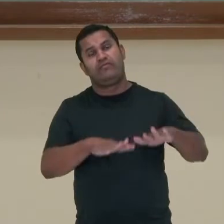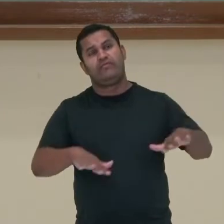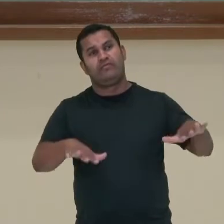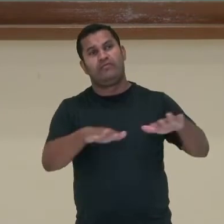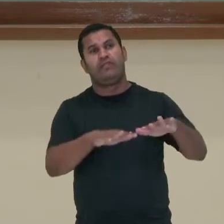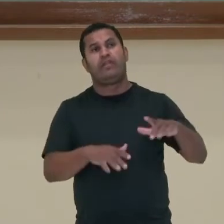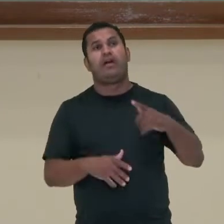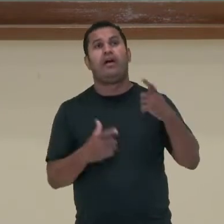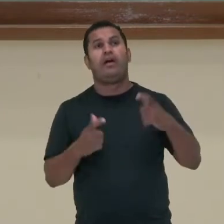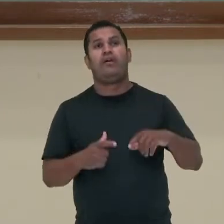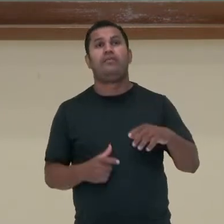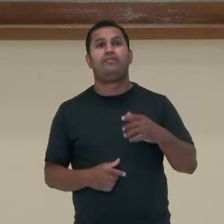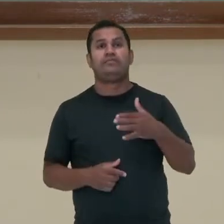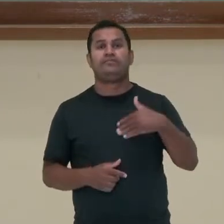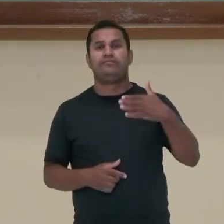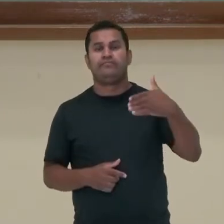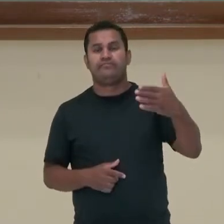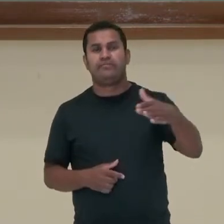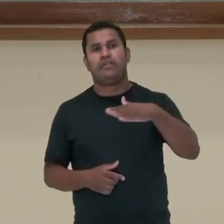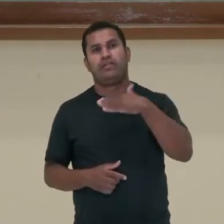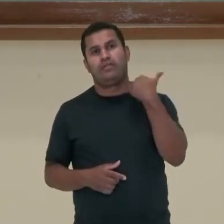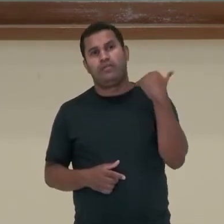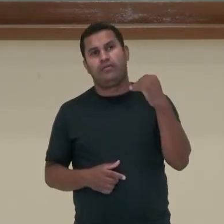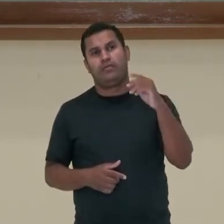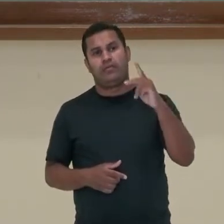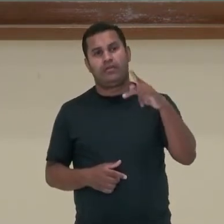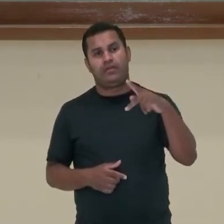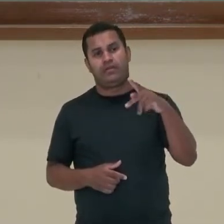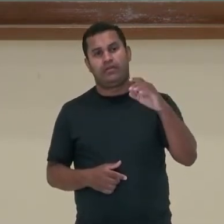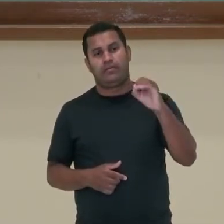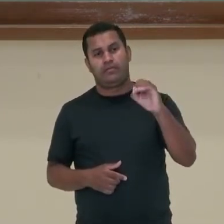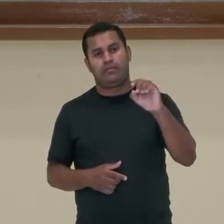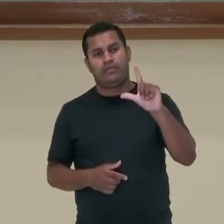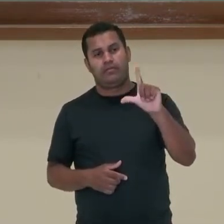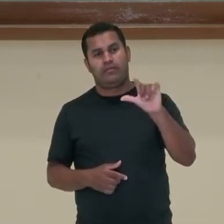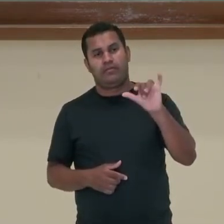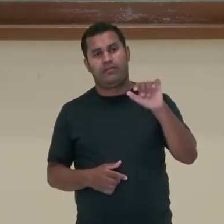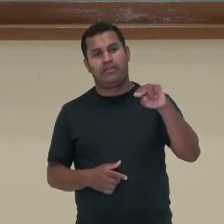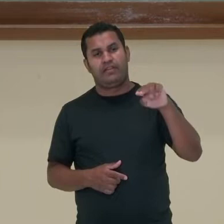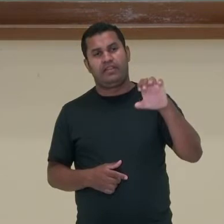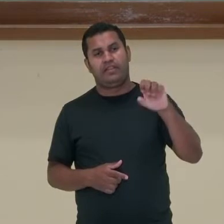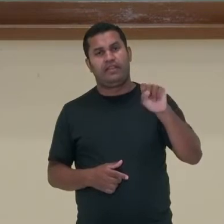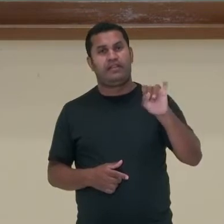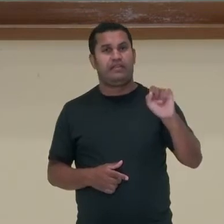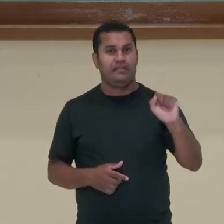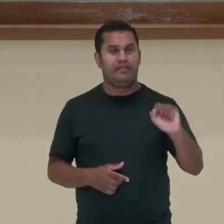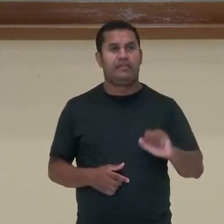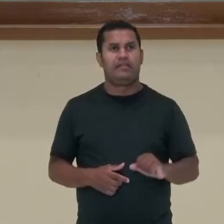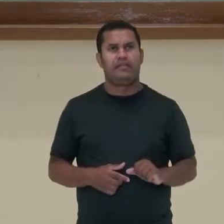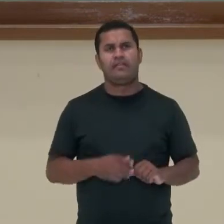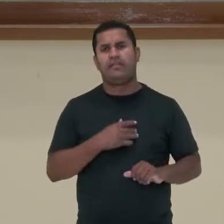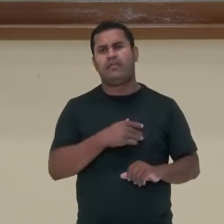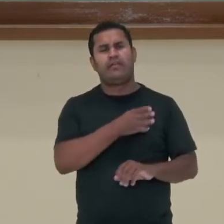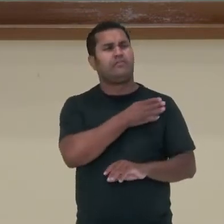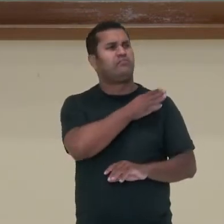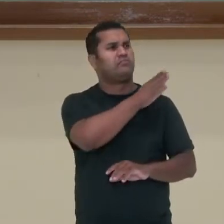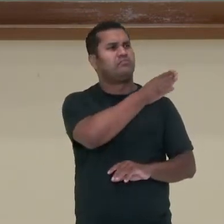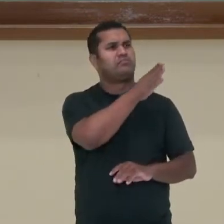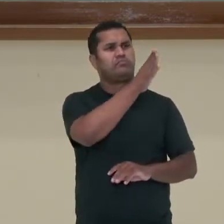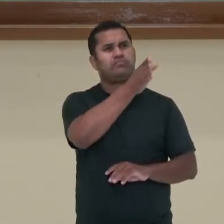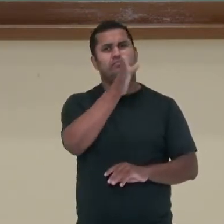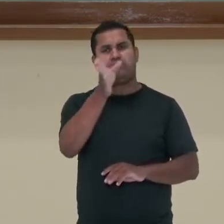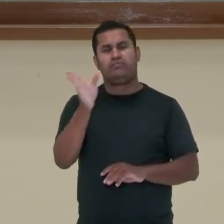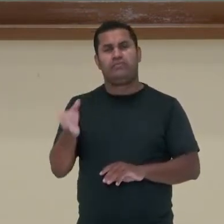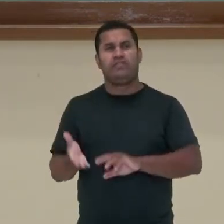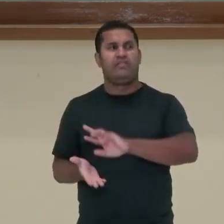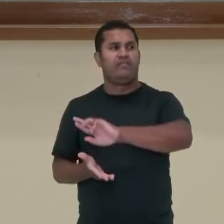nas Ilhas Marquesas ele vem a falecer. Então, quer dizer, ele tem essa consciência intercultural. Então ele começa a ir para outras culturas e começa a